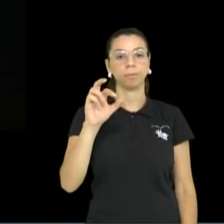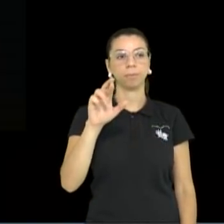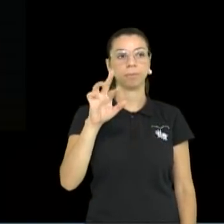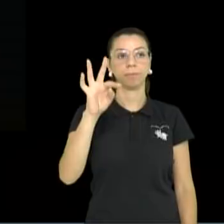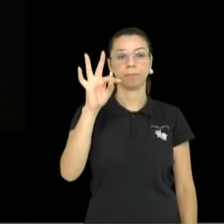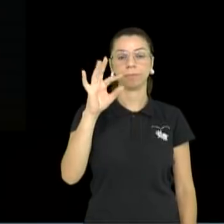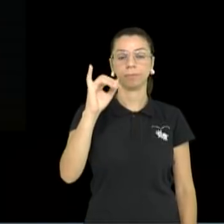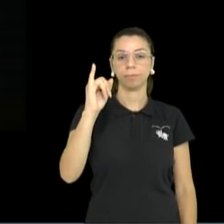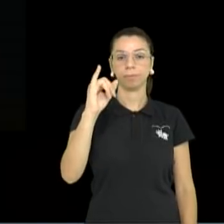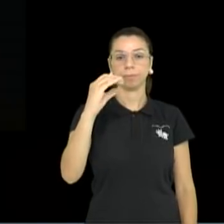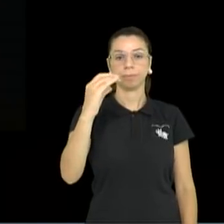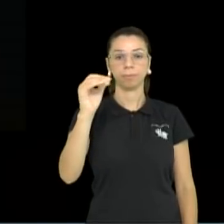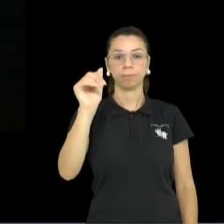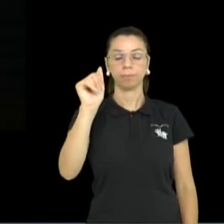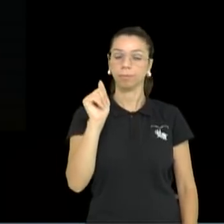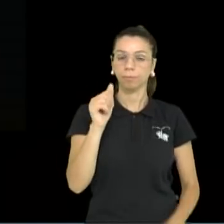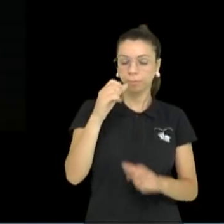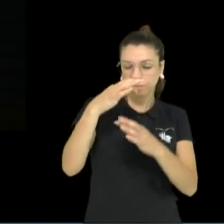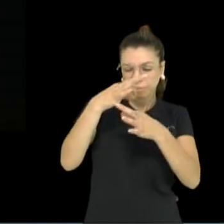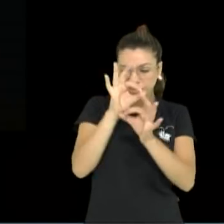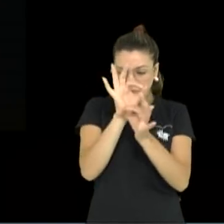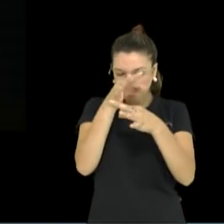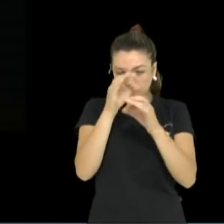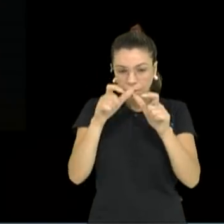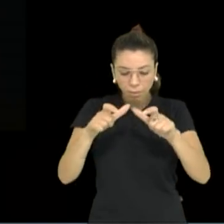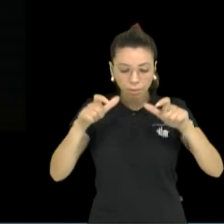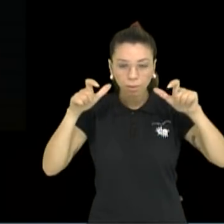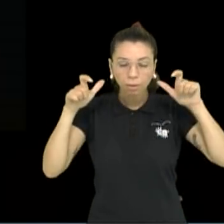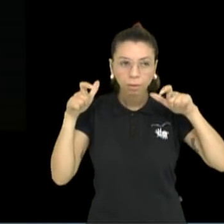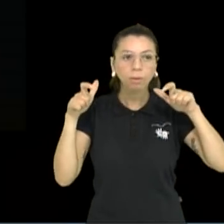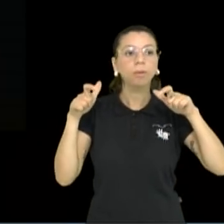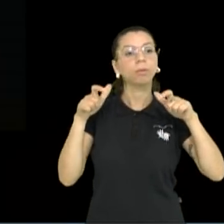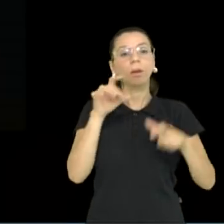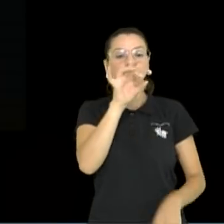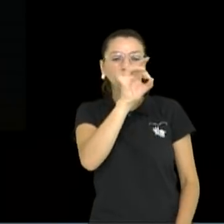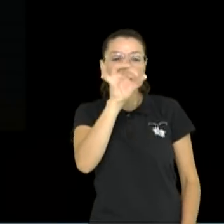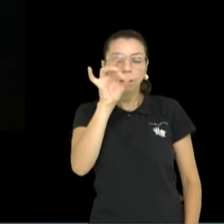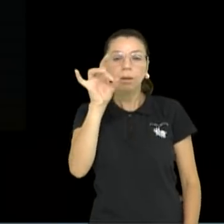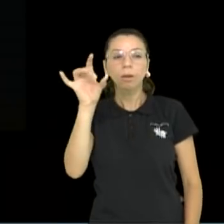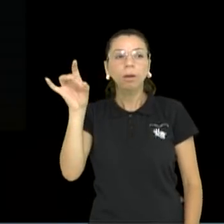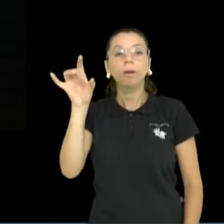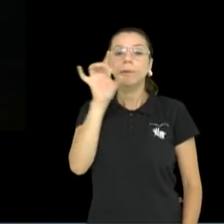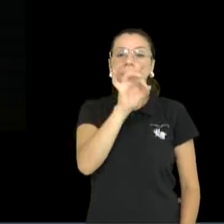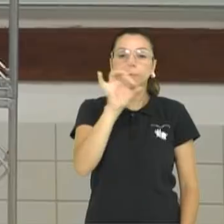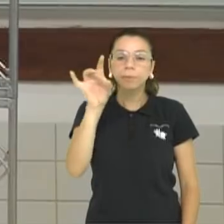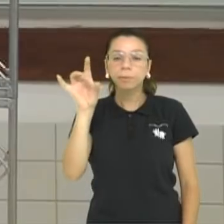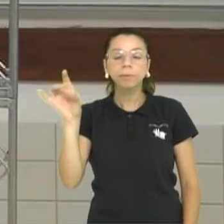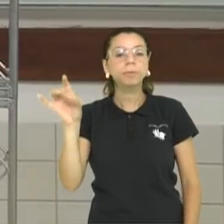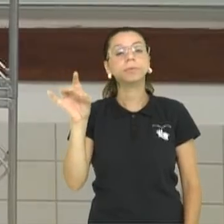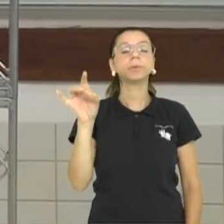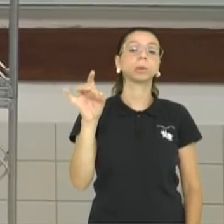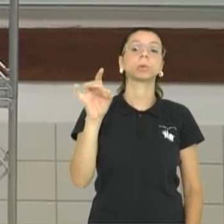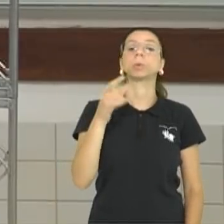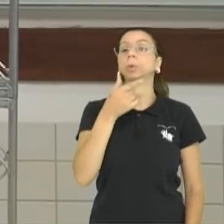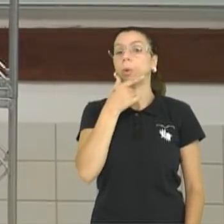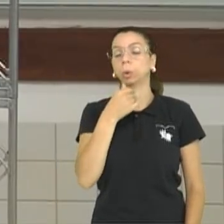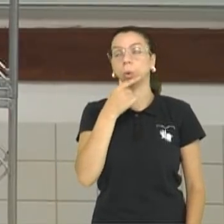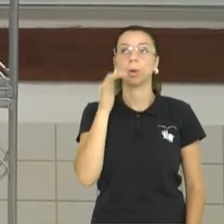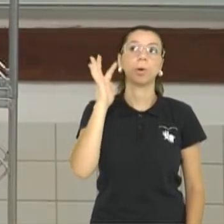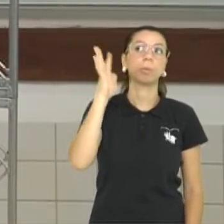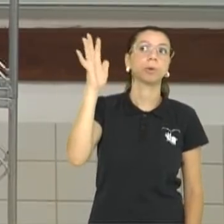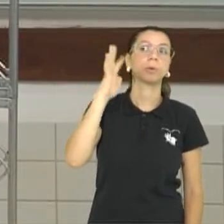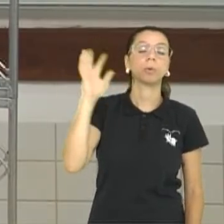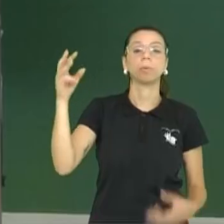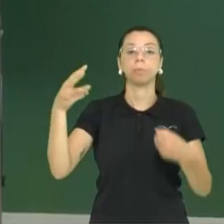microscópio. Então, se a gente perceber, cada um desses espacinhos, Robert Hooke imaginou que era uma